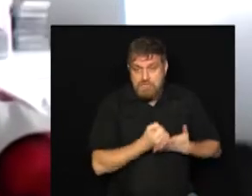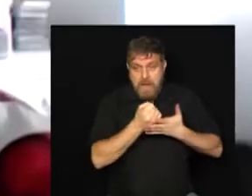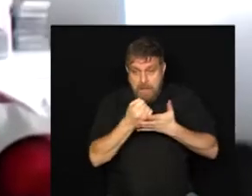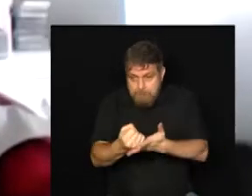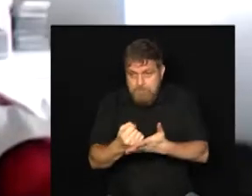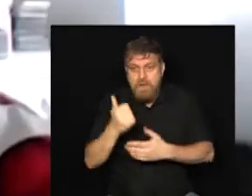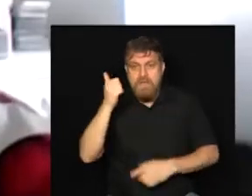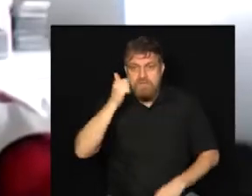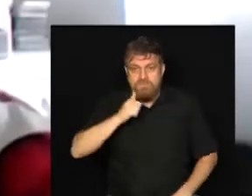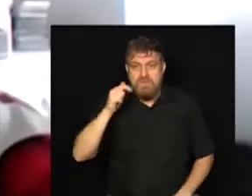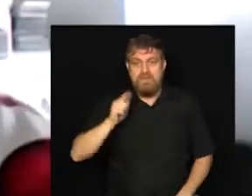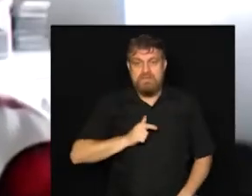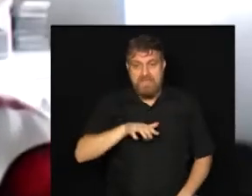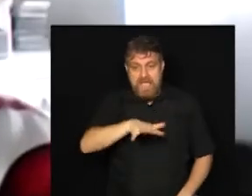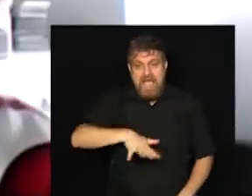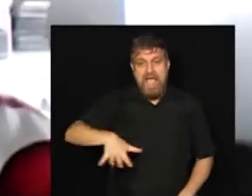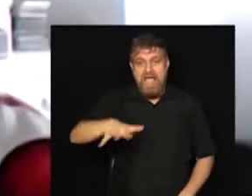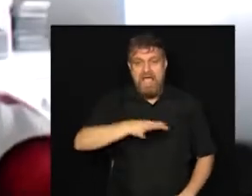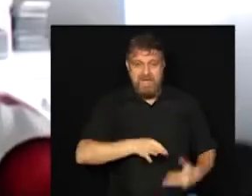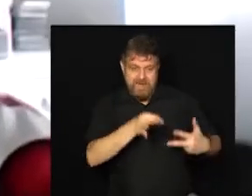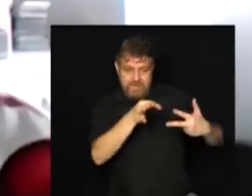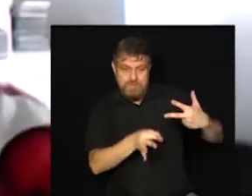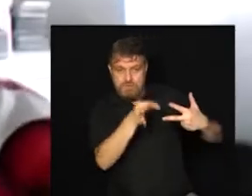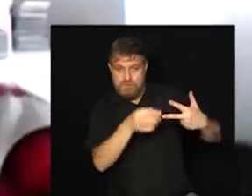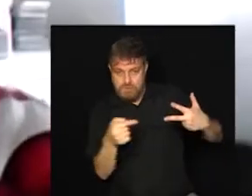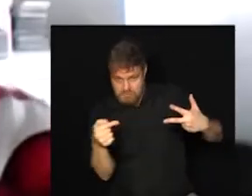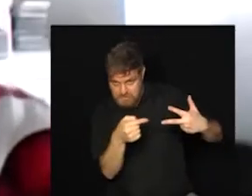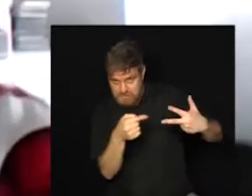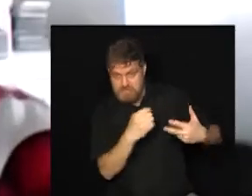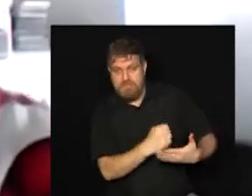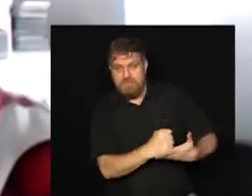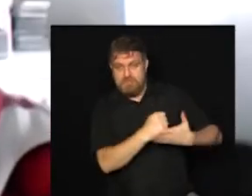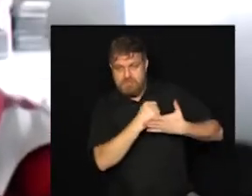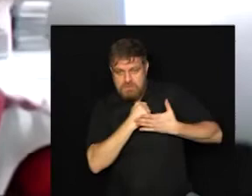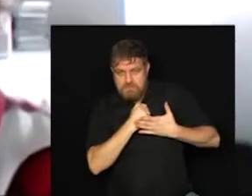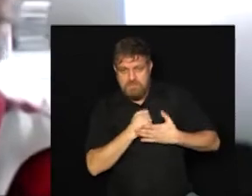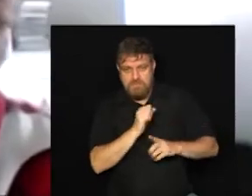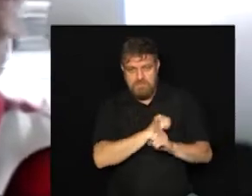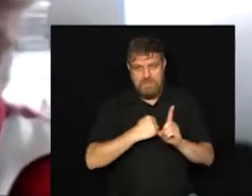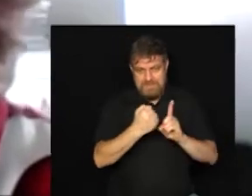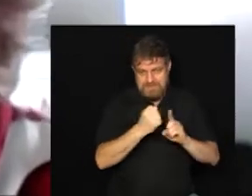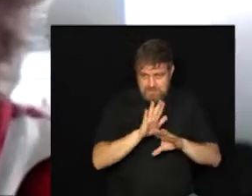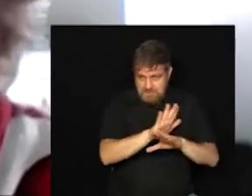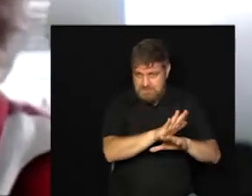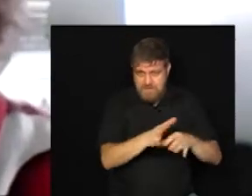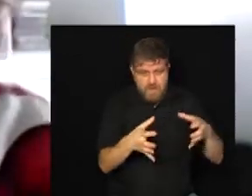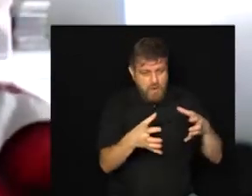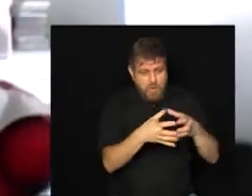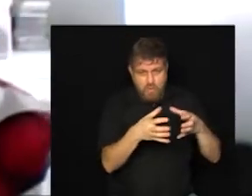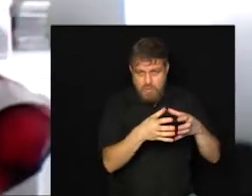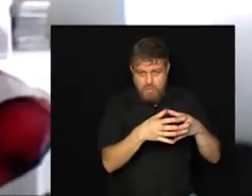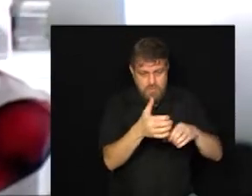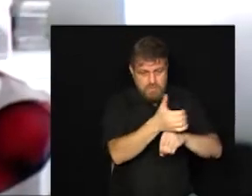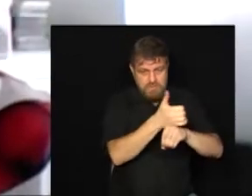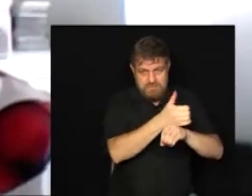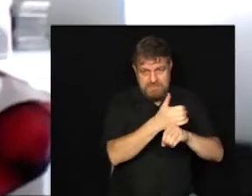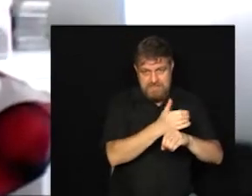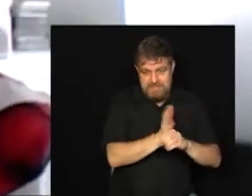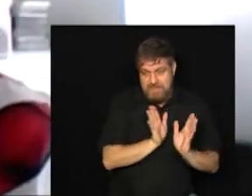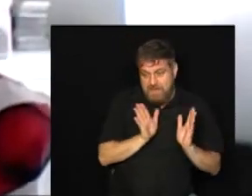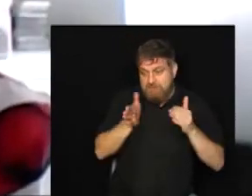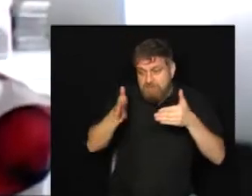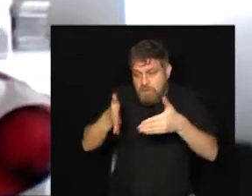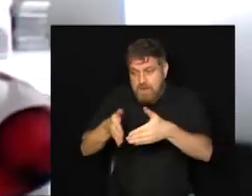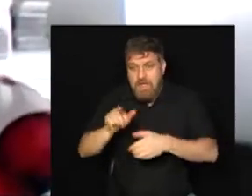mulher, nós temos a parte jurídica que nos ajuda muito, o serviço social, toda a equipe é voltada para que